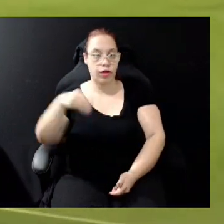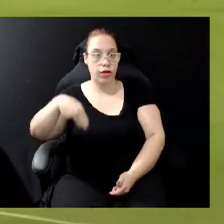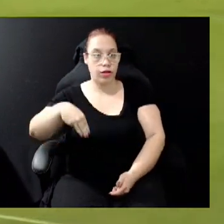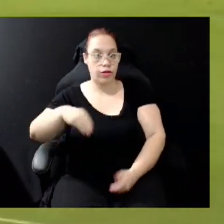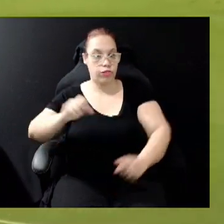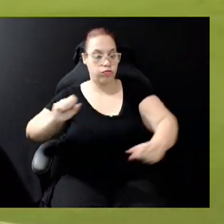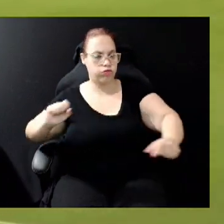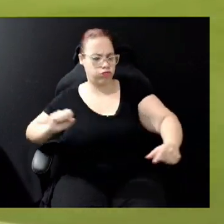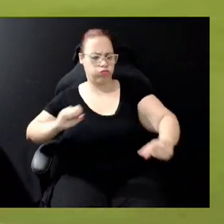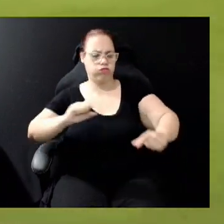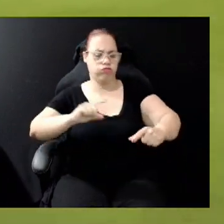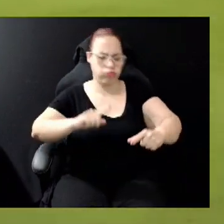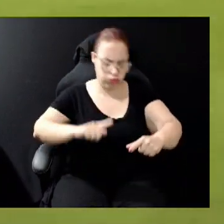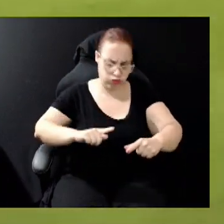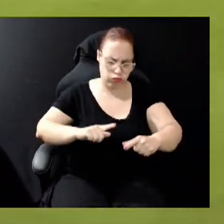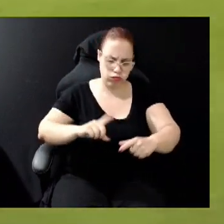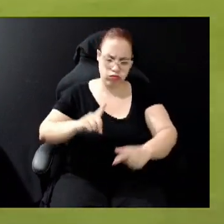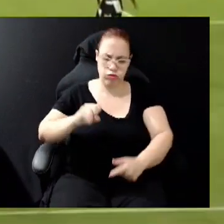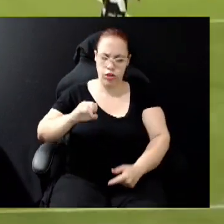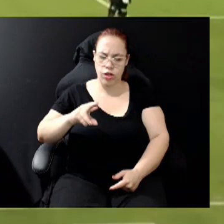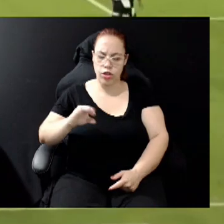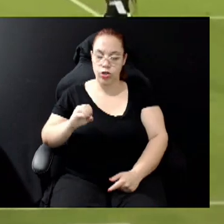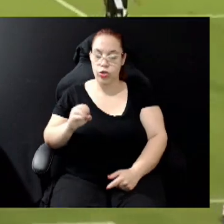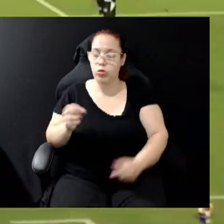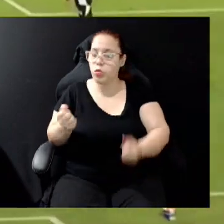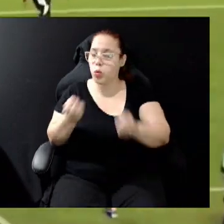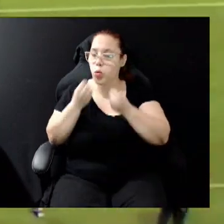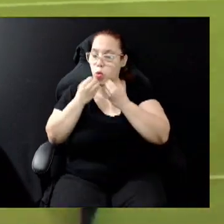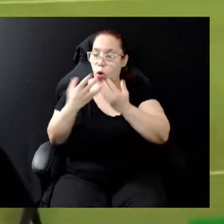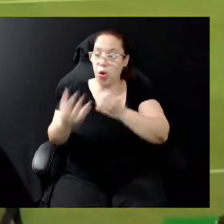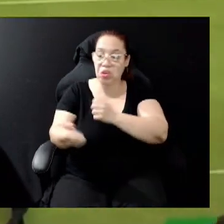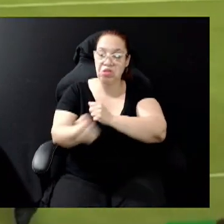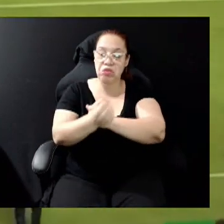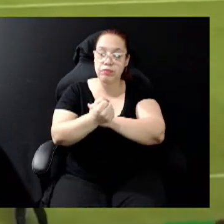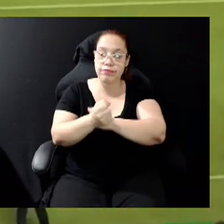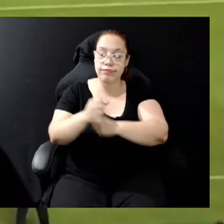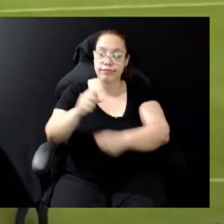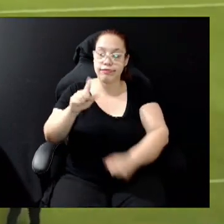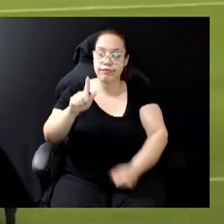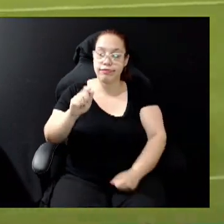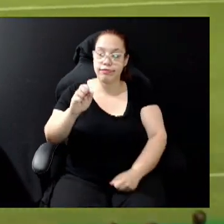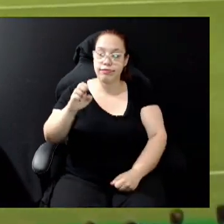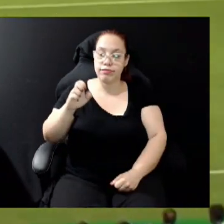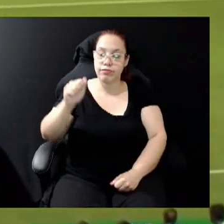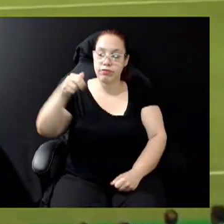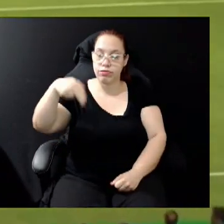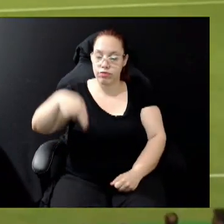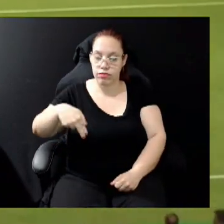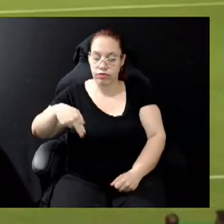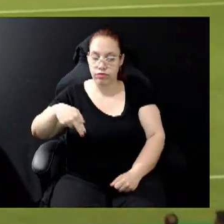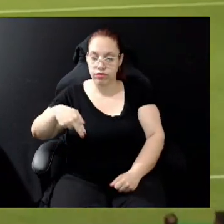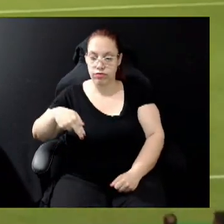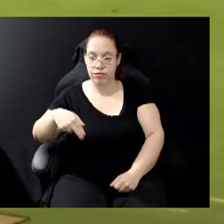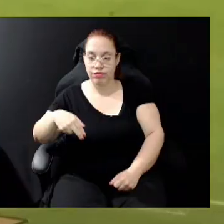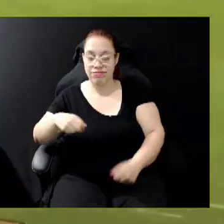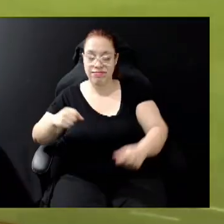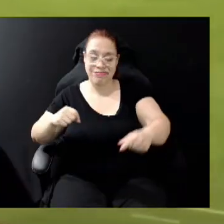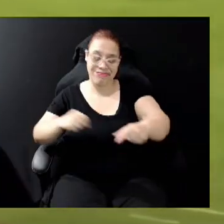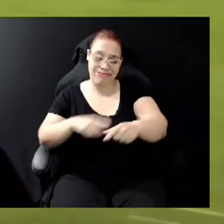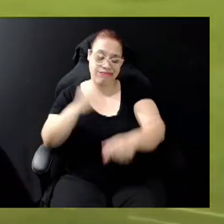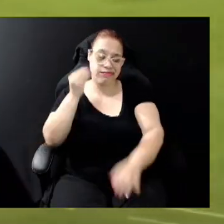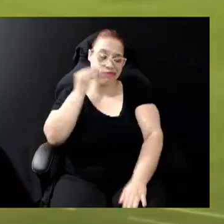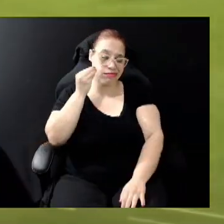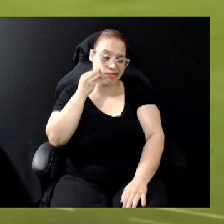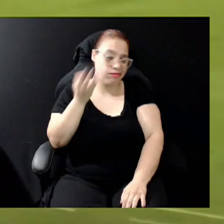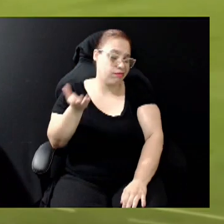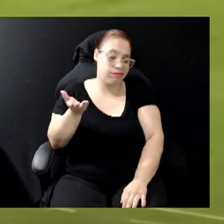Diogo Silva a fazer bela defesa. Jean Dias limpou a marcação, mas bateu fraco. Até